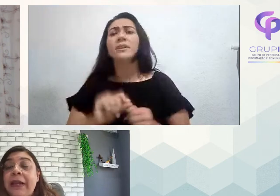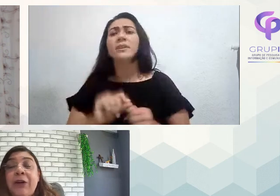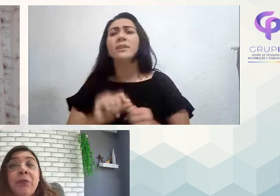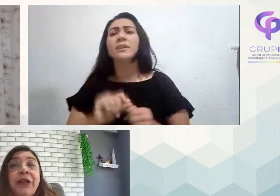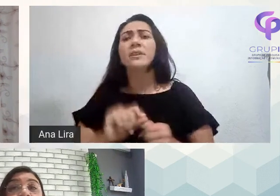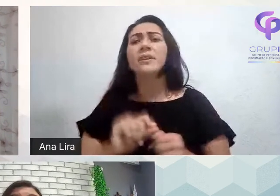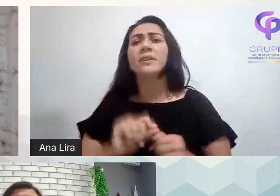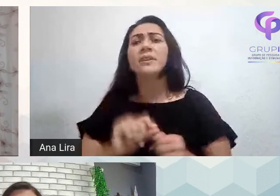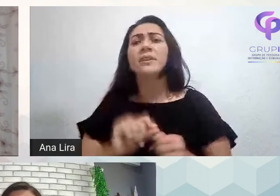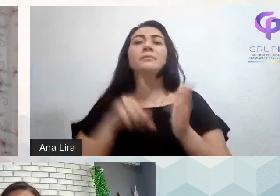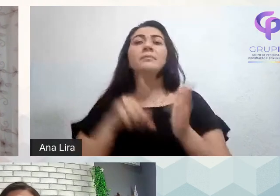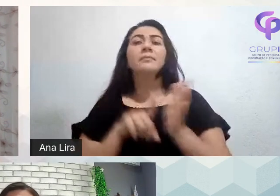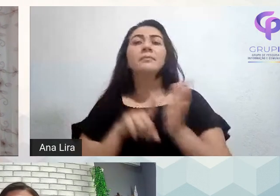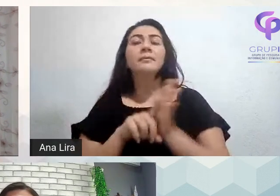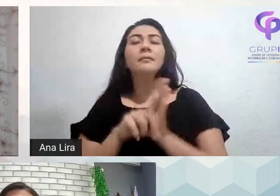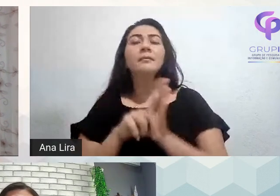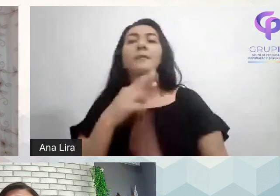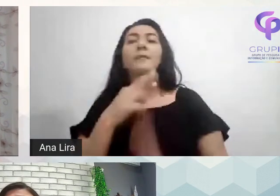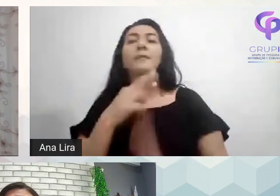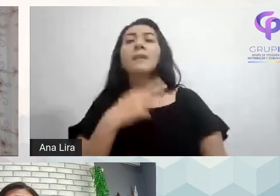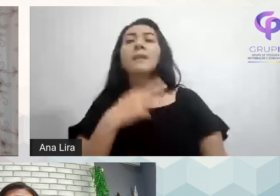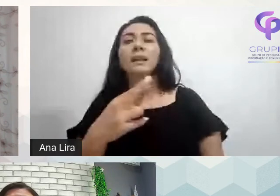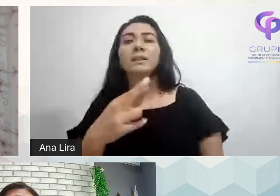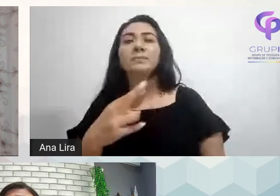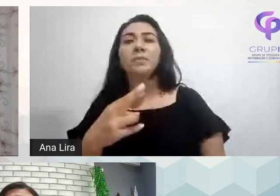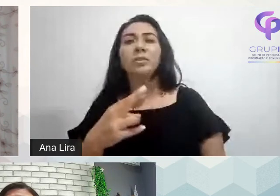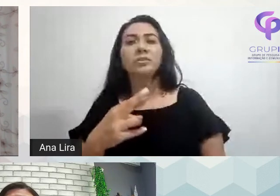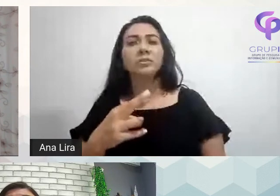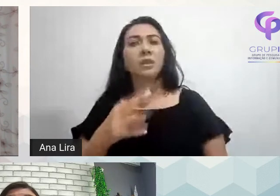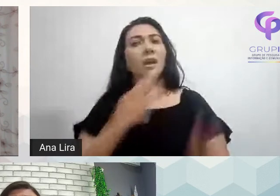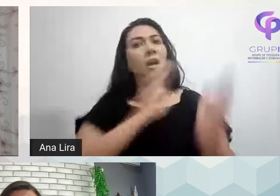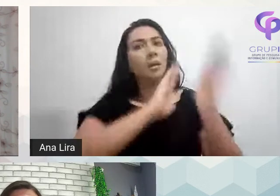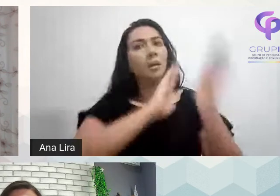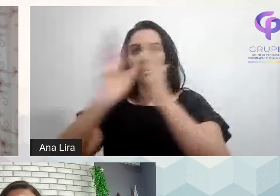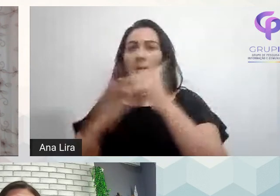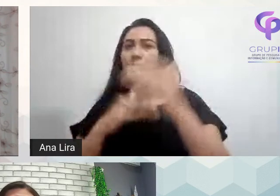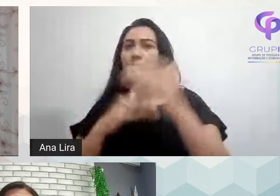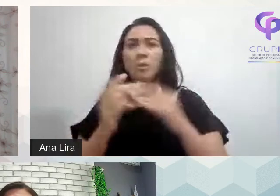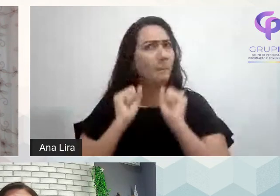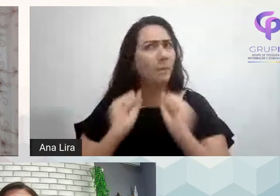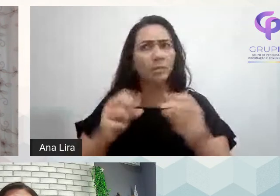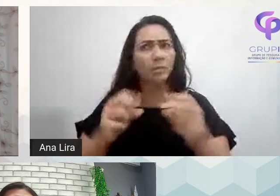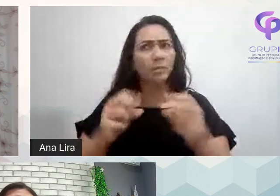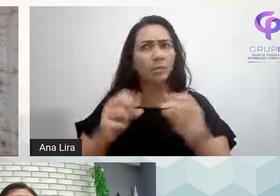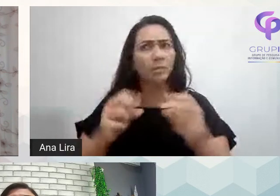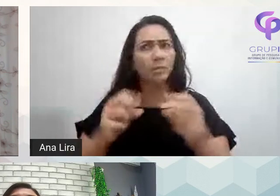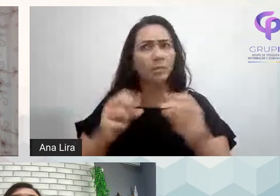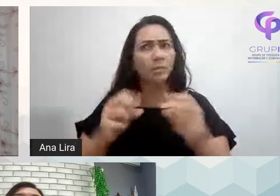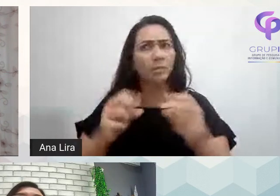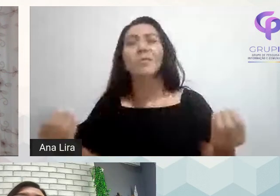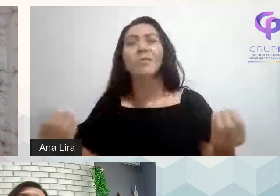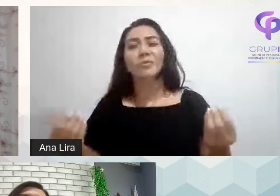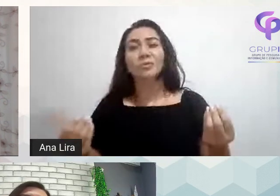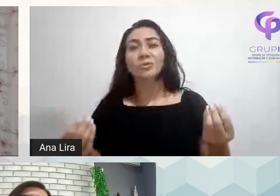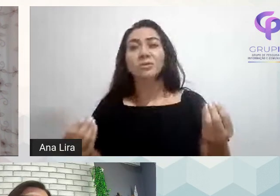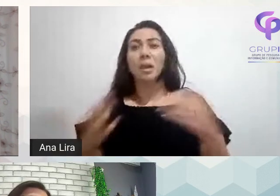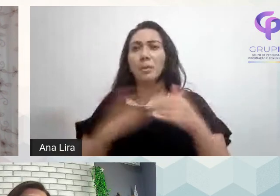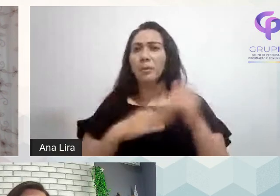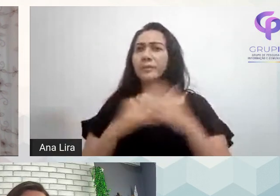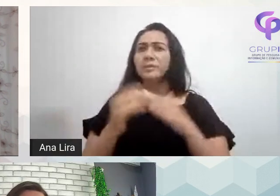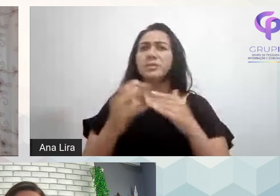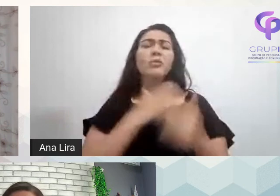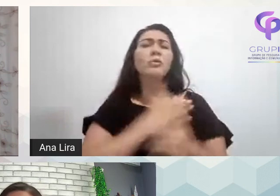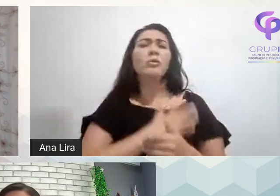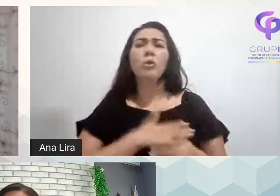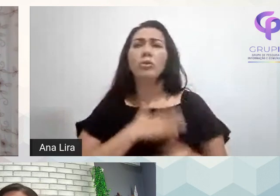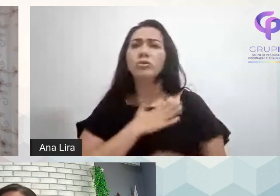cabe realmente a nós atuar da melhor maneira possível, não é? Quando a gente fala em nível de